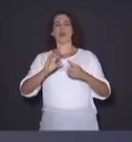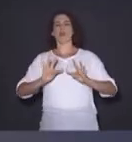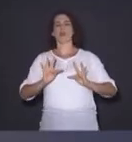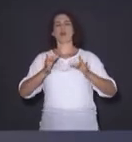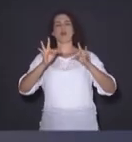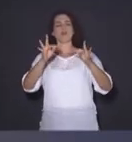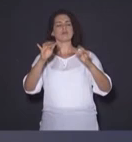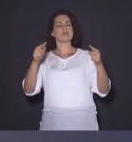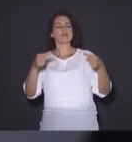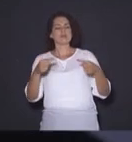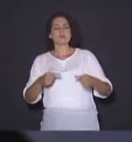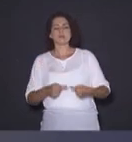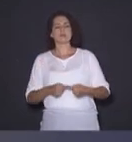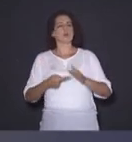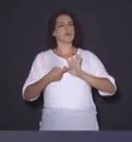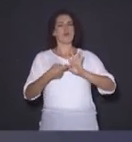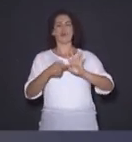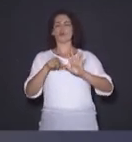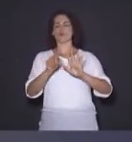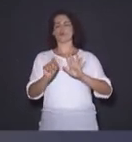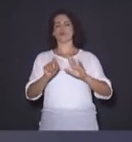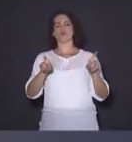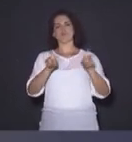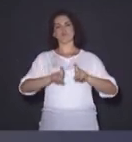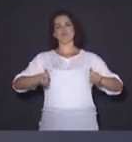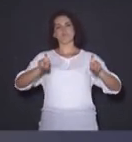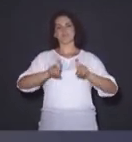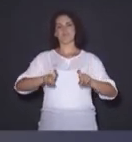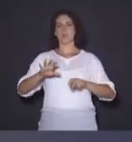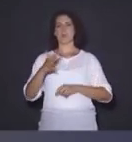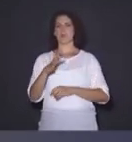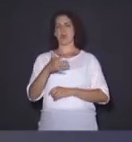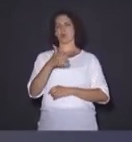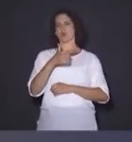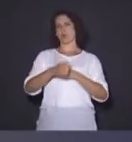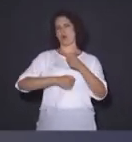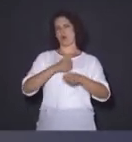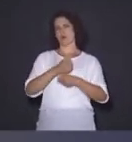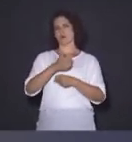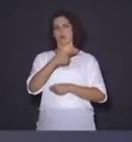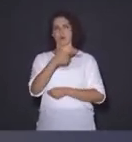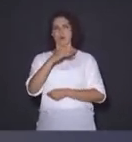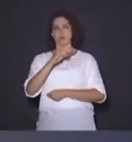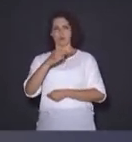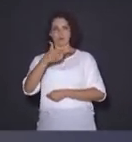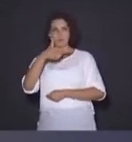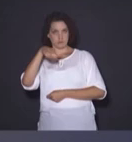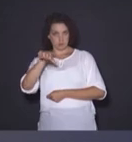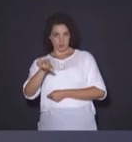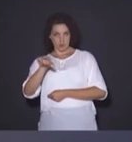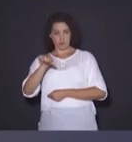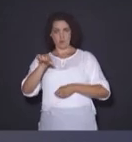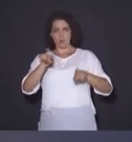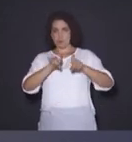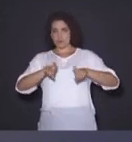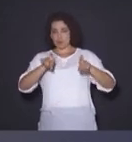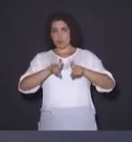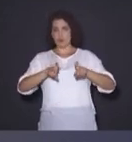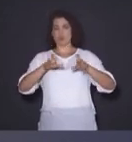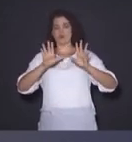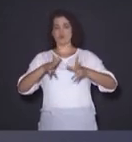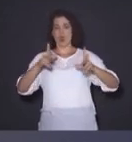apontando que os computadores em torno de 2020 e novos terão estarão no nível dos